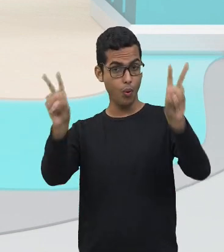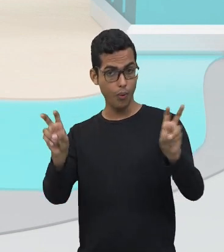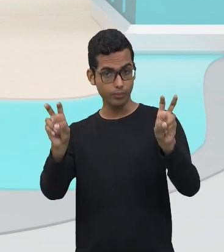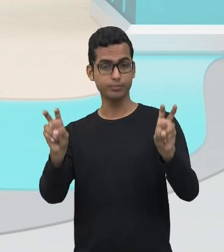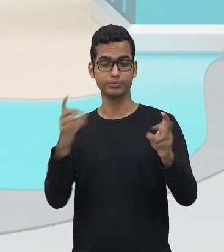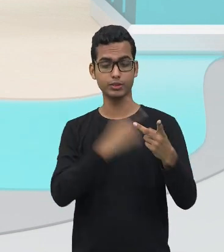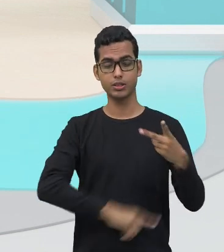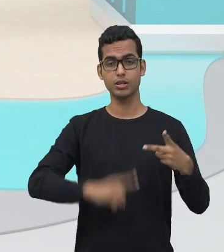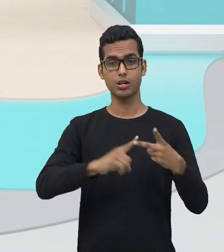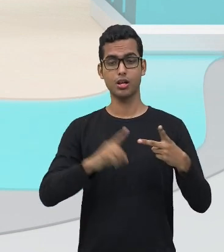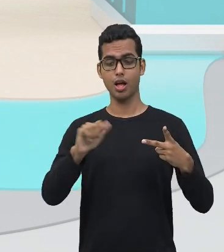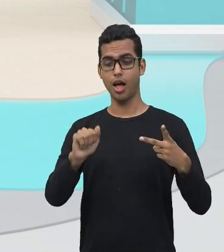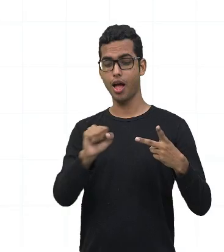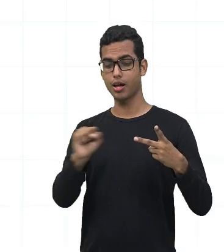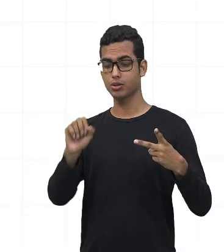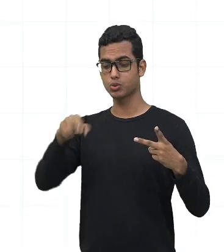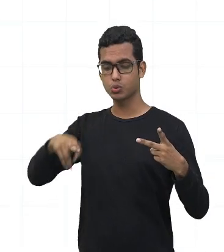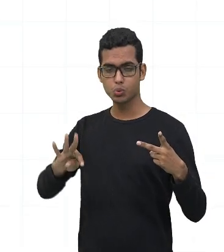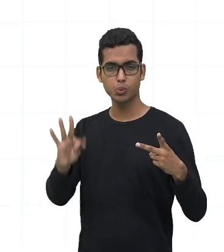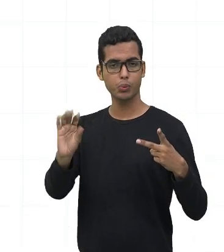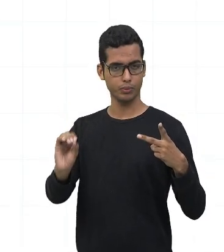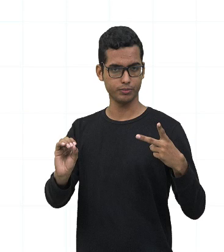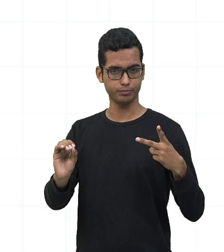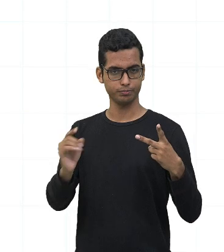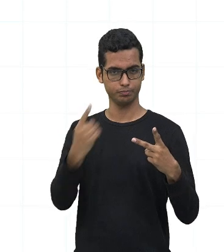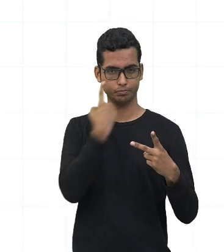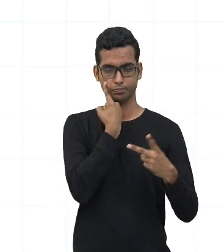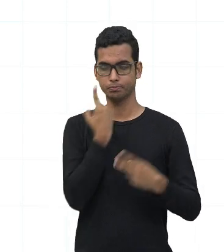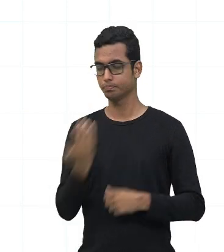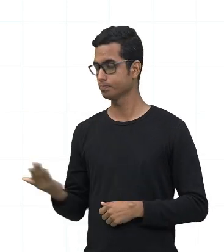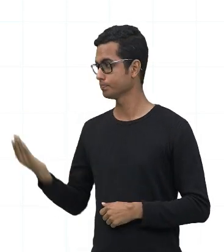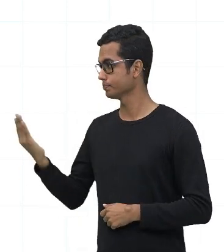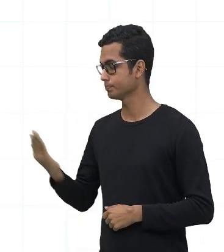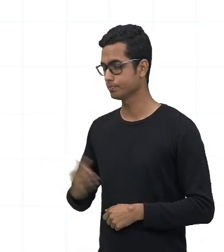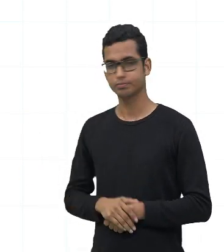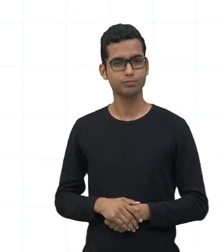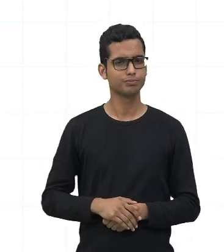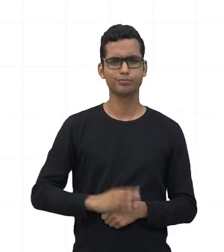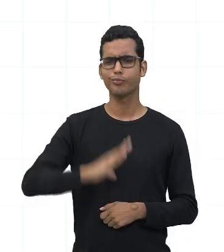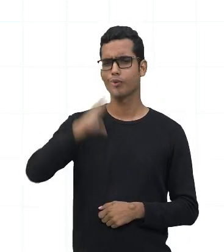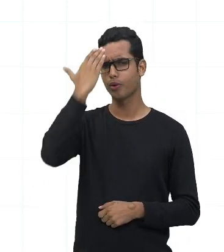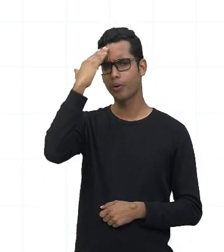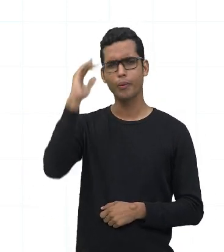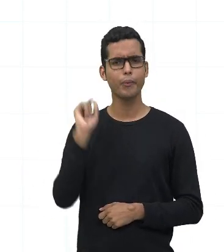assunto. Sob tema e assunto, nós podemos entender o quê?